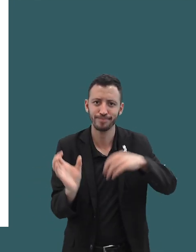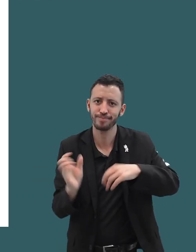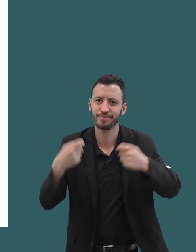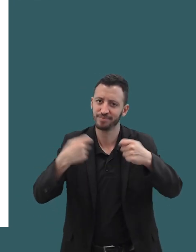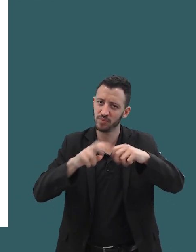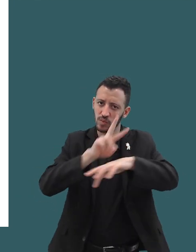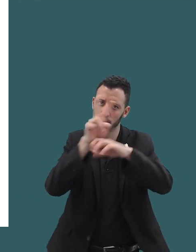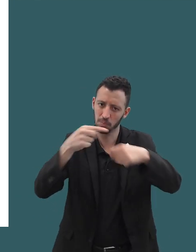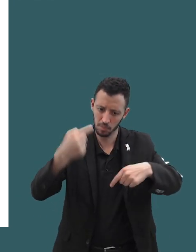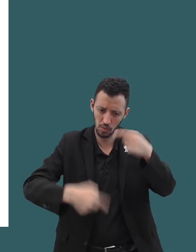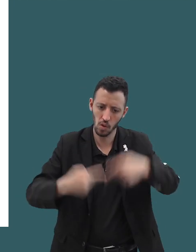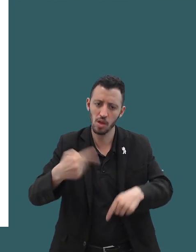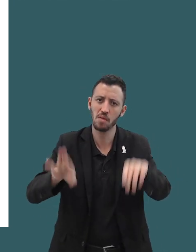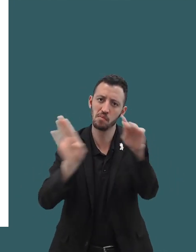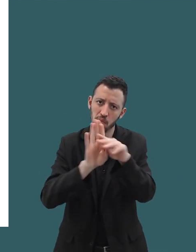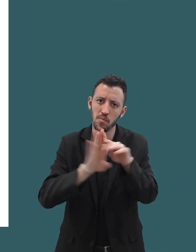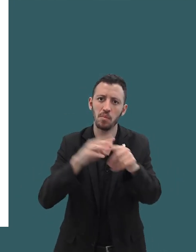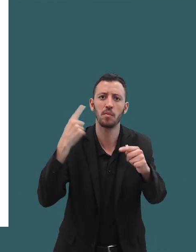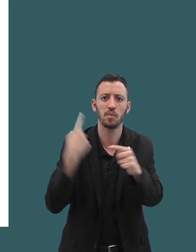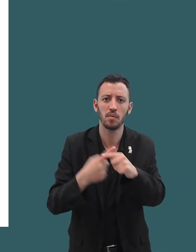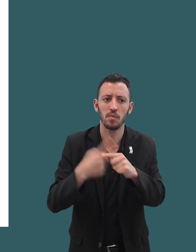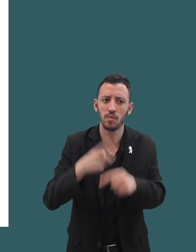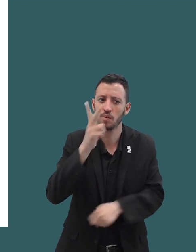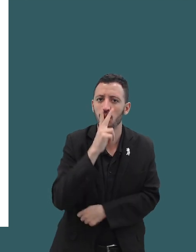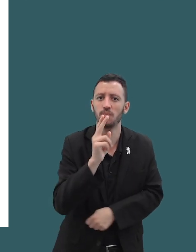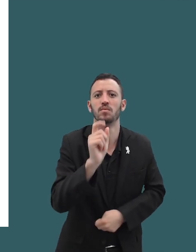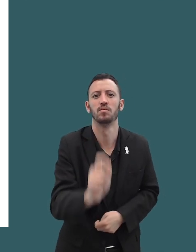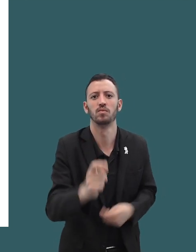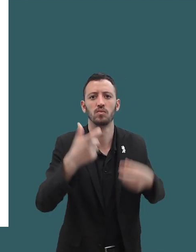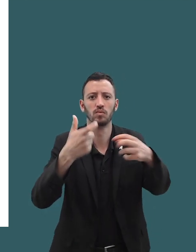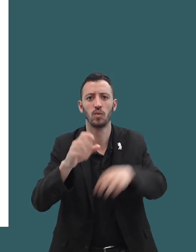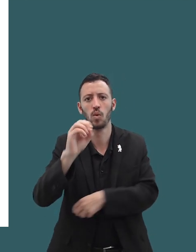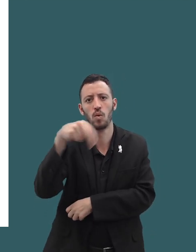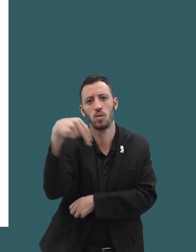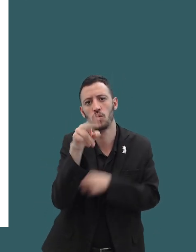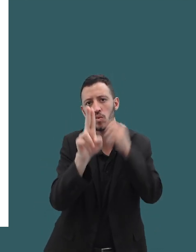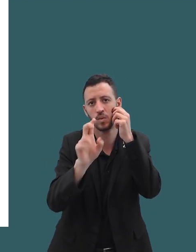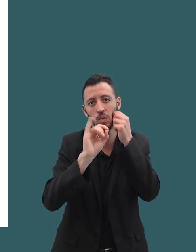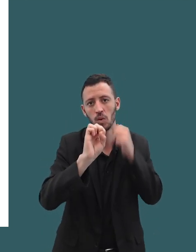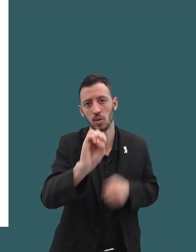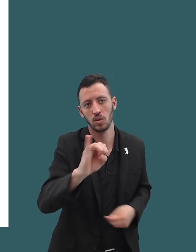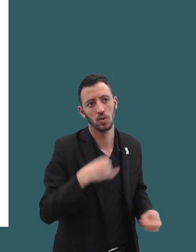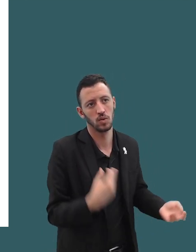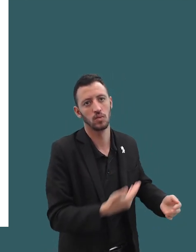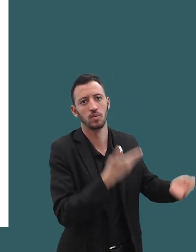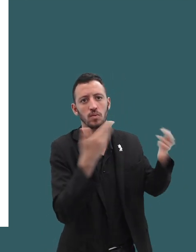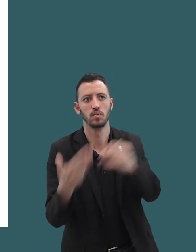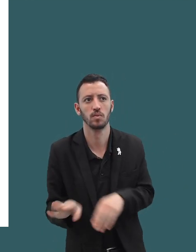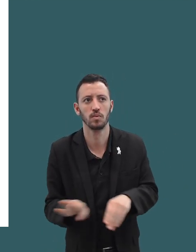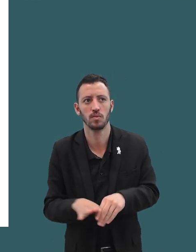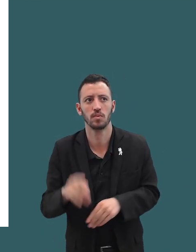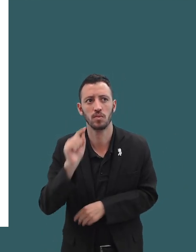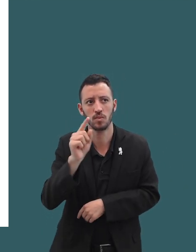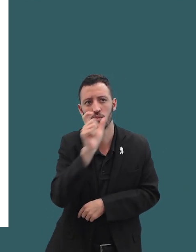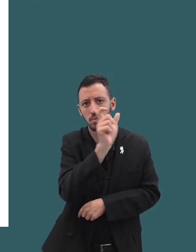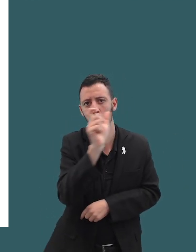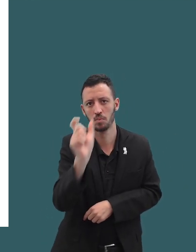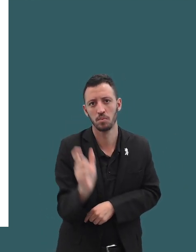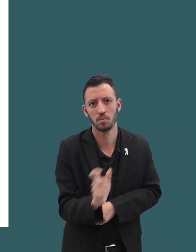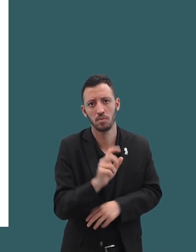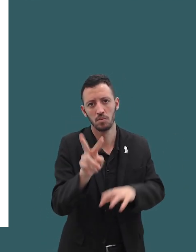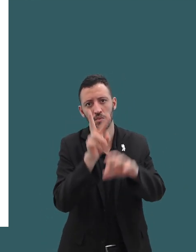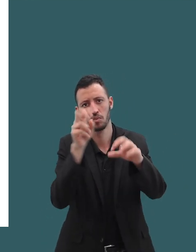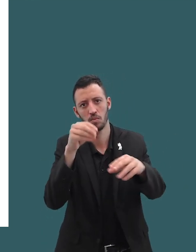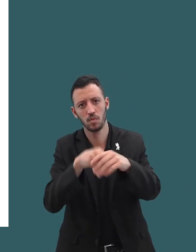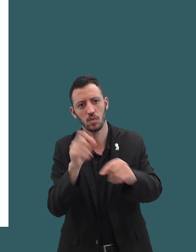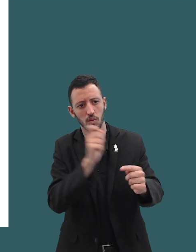questão política também. Porque eu acho que a ONU, por exemplo, se eu trouxe essa síntese que todo mundo